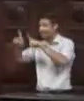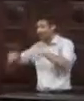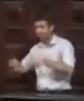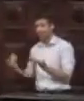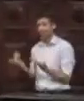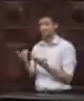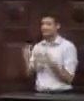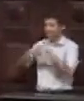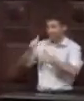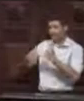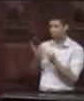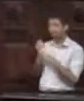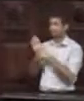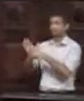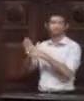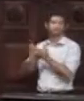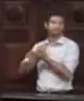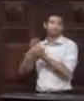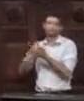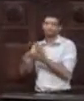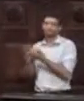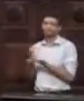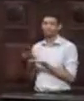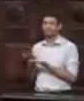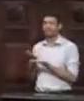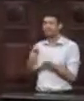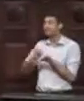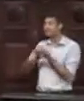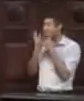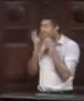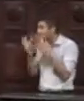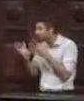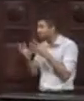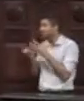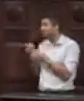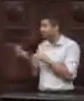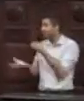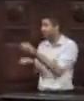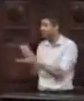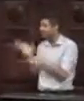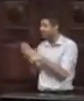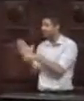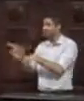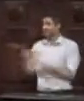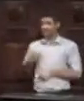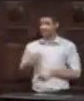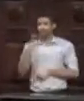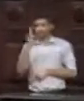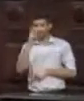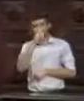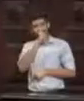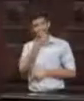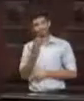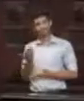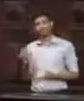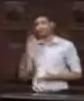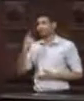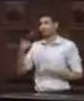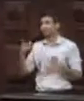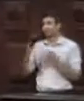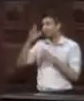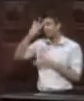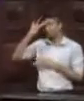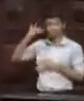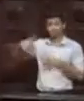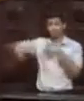que estão sem ter a mínima condição de sobrevivência e subsistência por conta, ou pelo menos